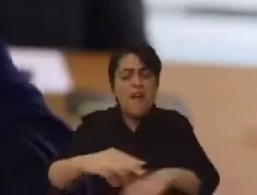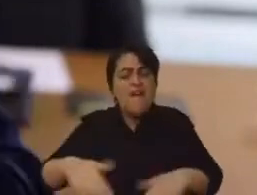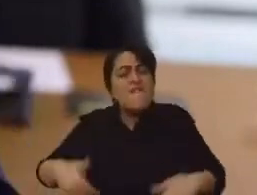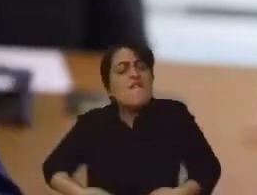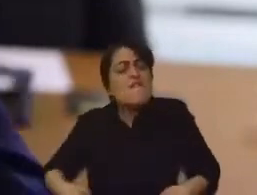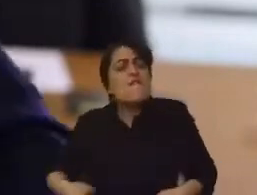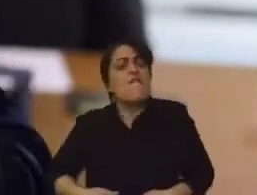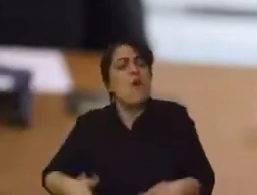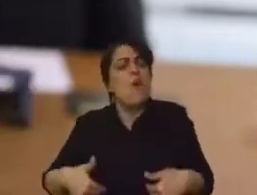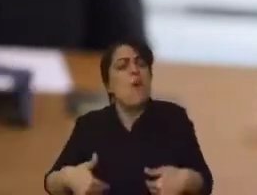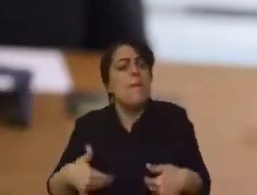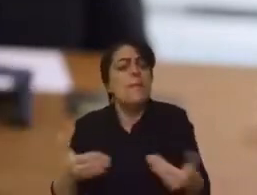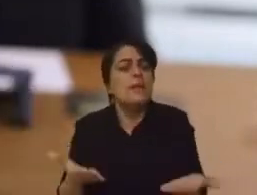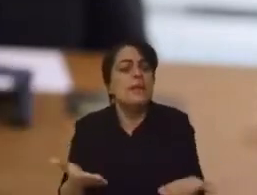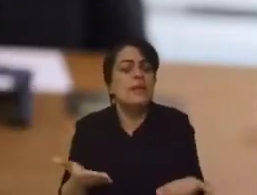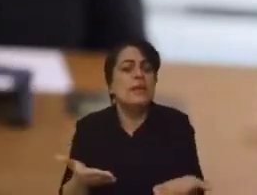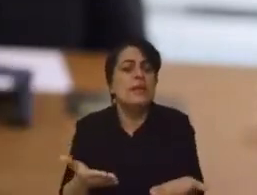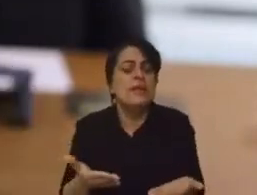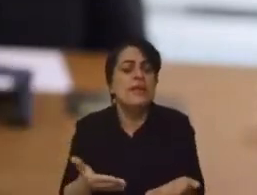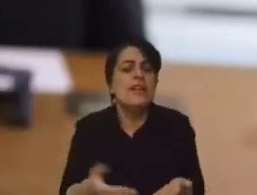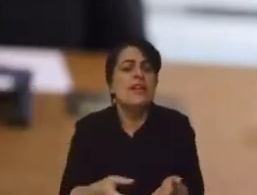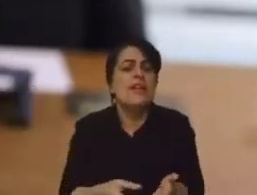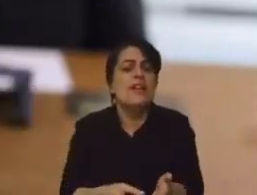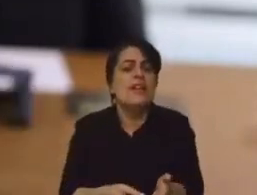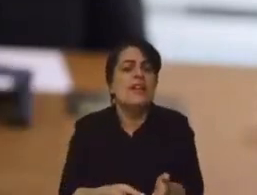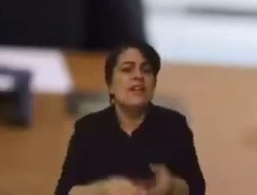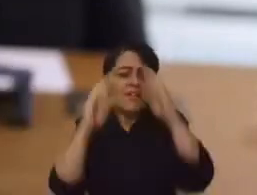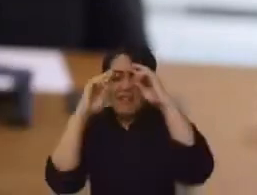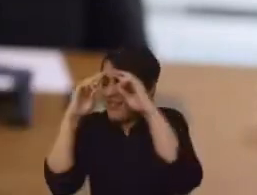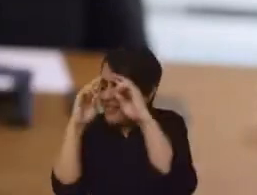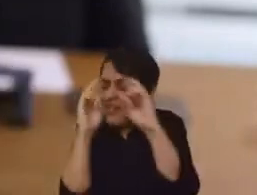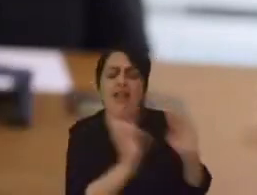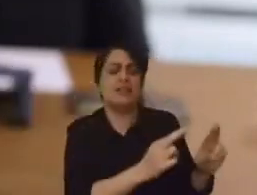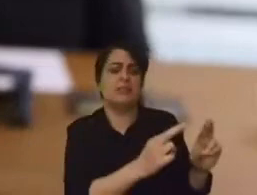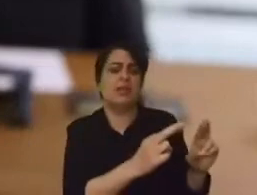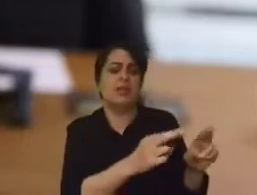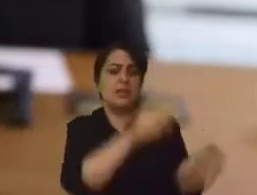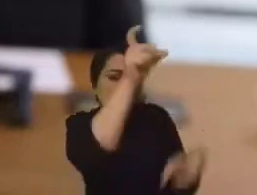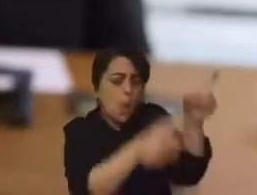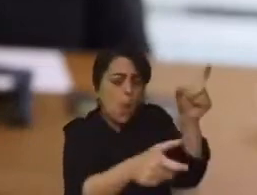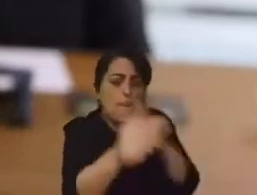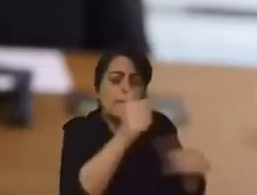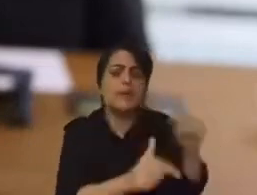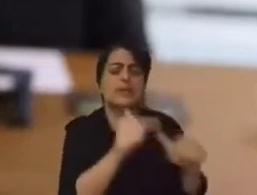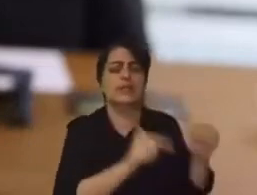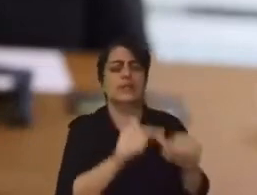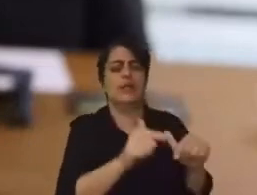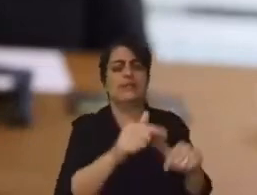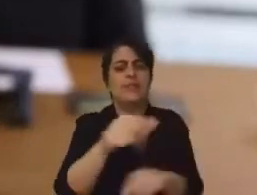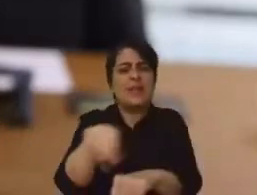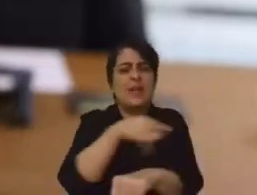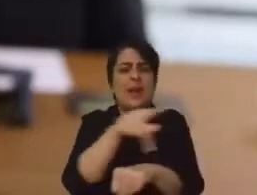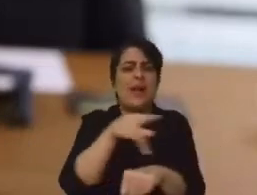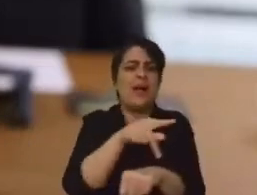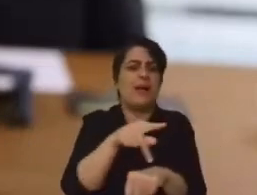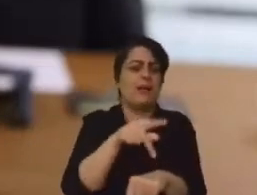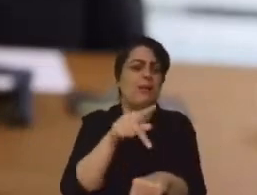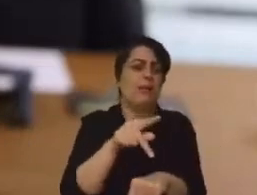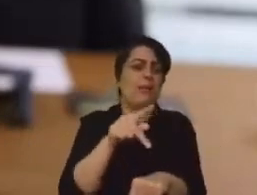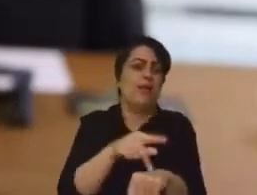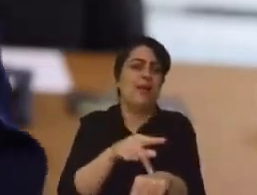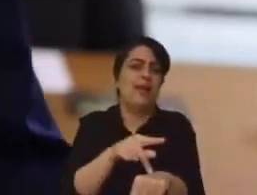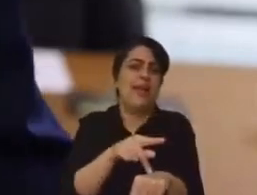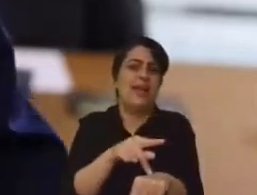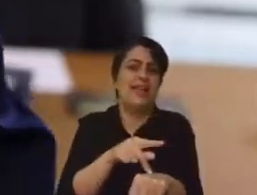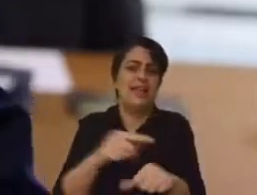de respeito ao povo que trabalha nesse país que nós herdamos. Esse país da descrença na política.